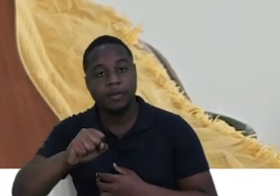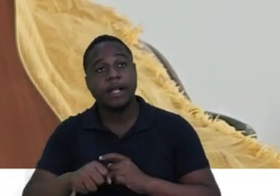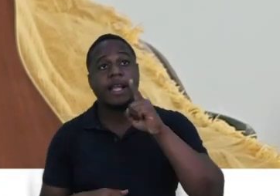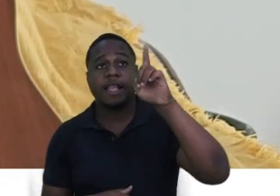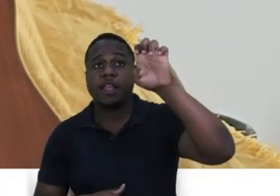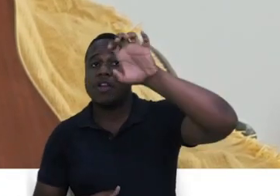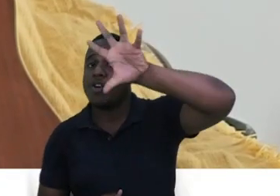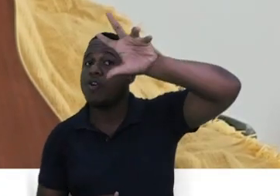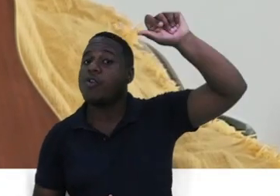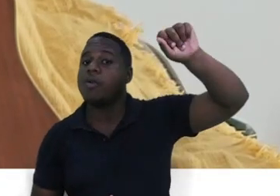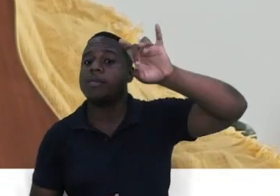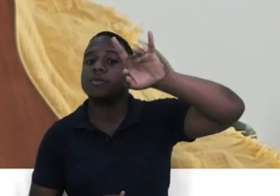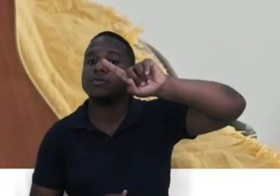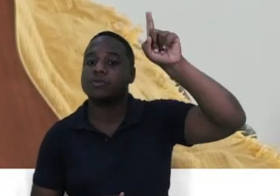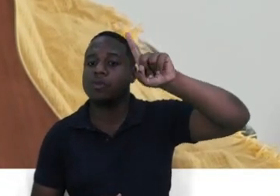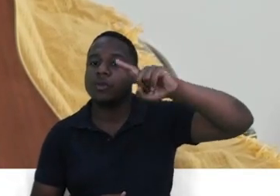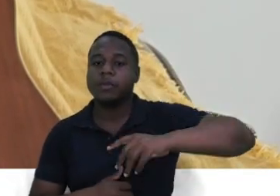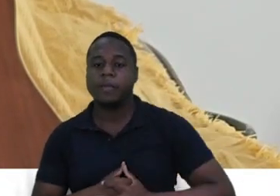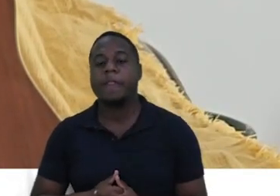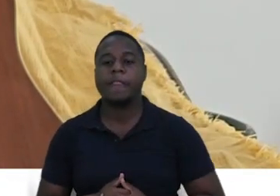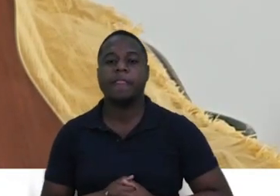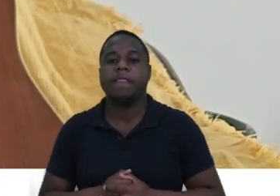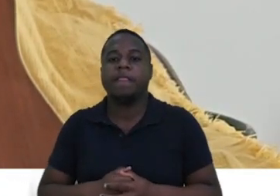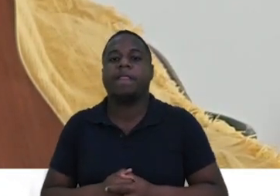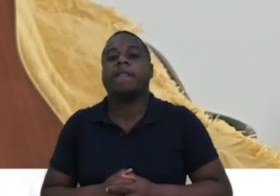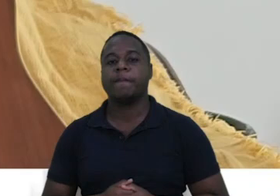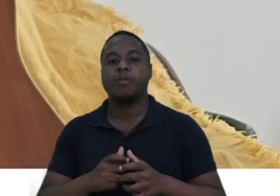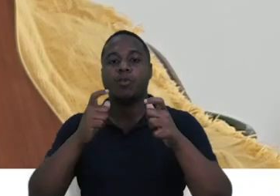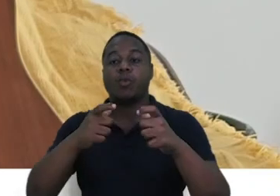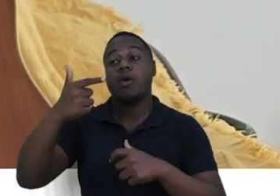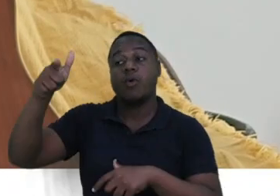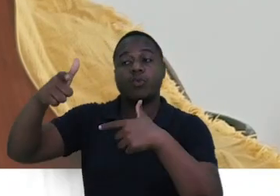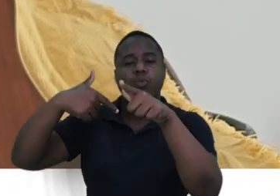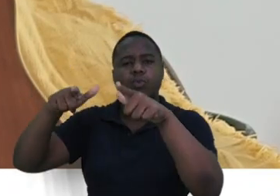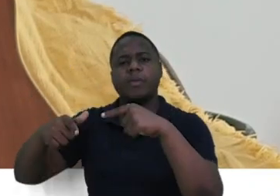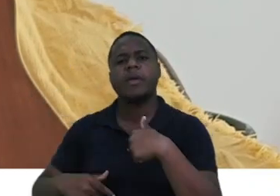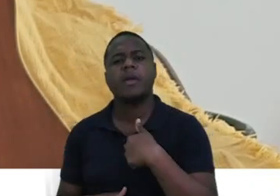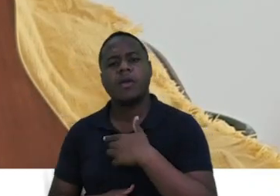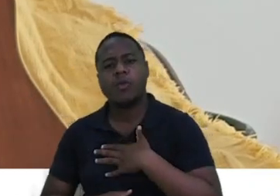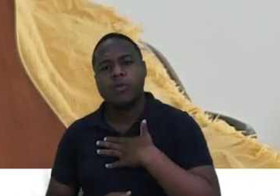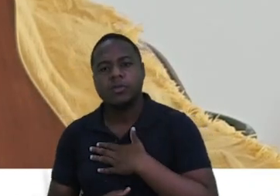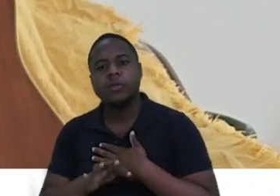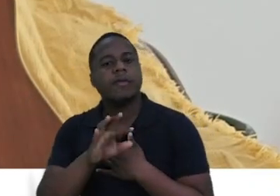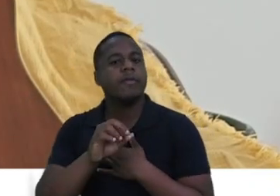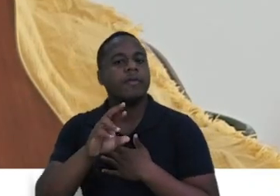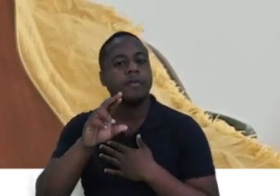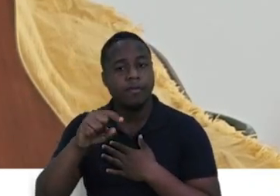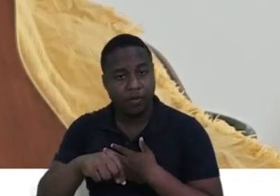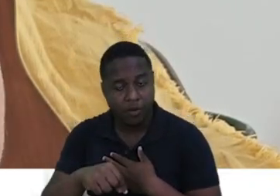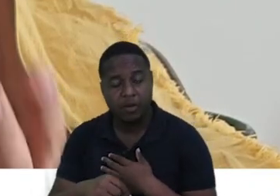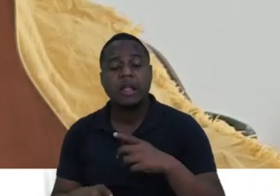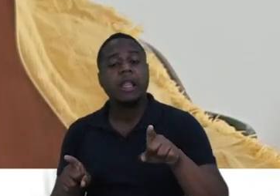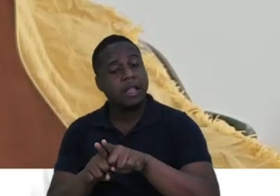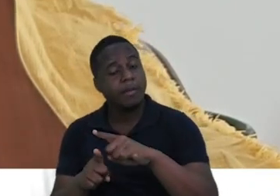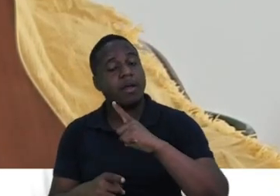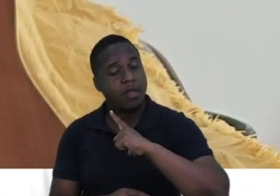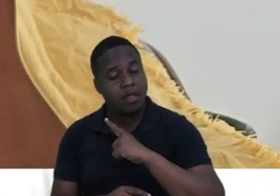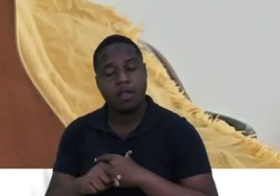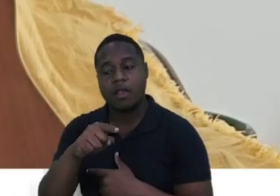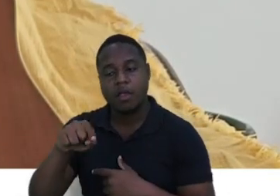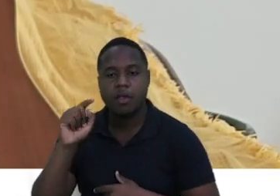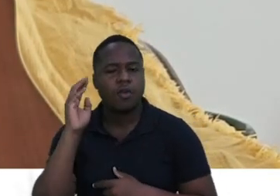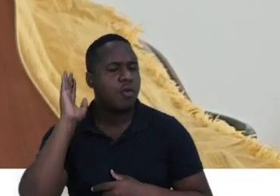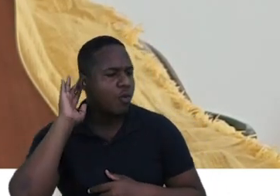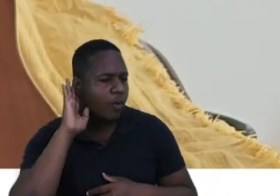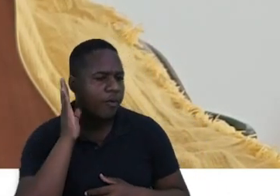promove o processo de festivais de forró. Outros lugares também que têm um grande apreço pela cultura também fazem e também trazem esse